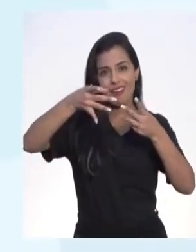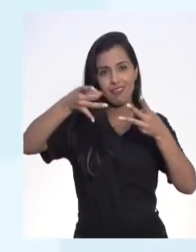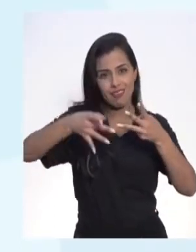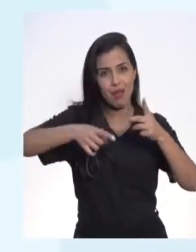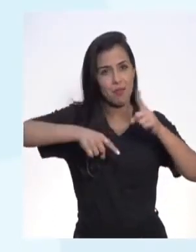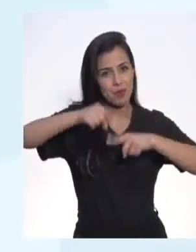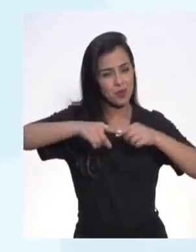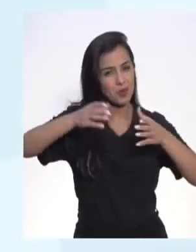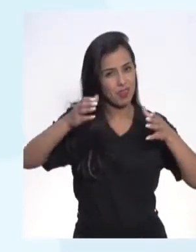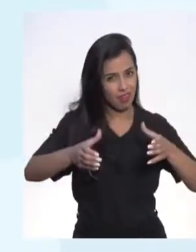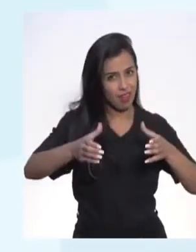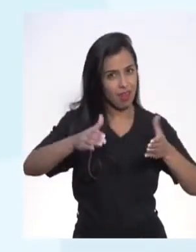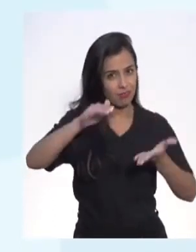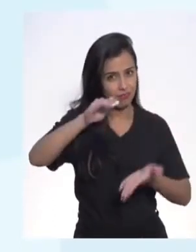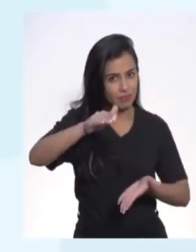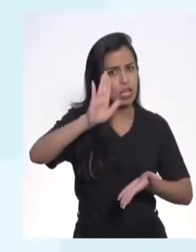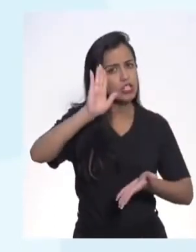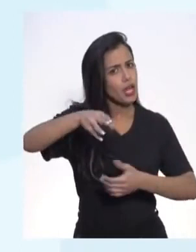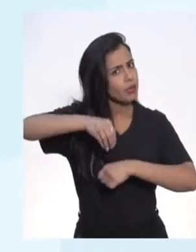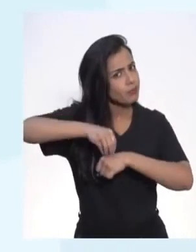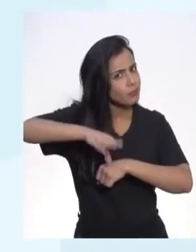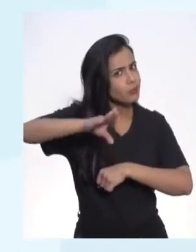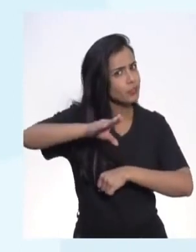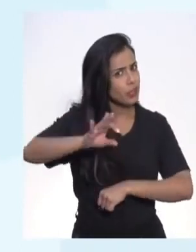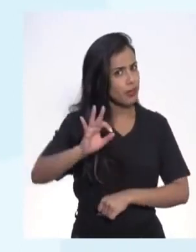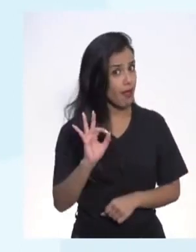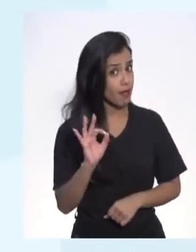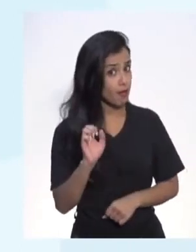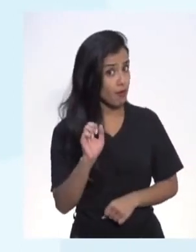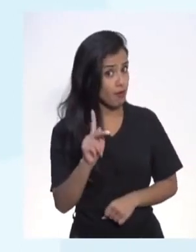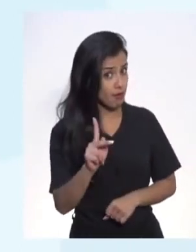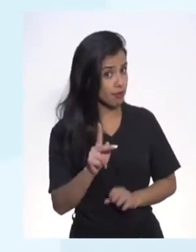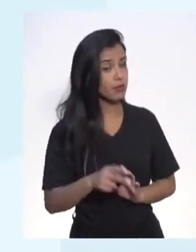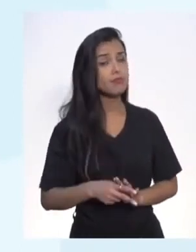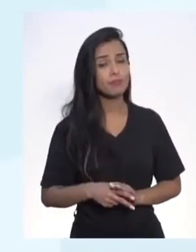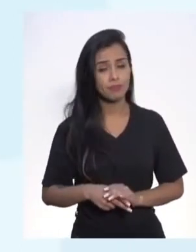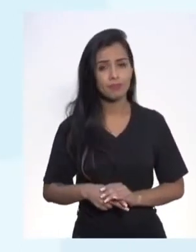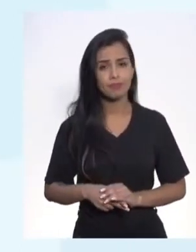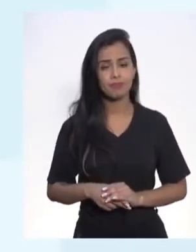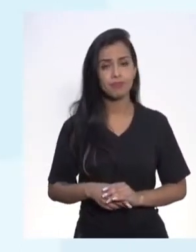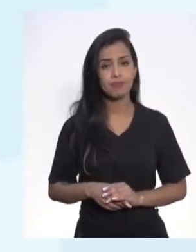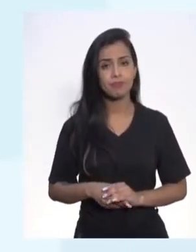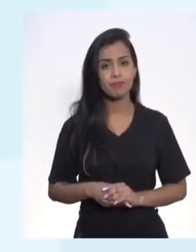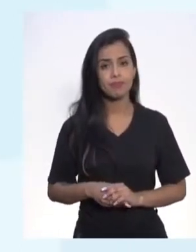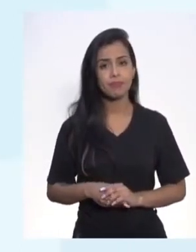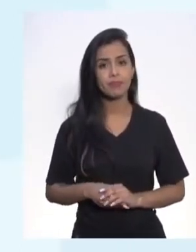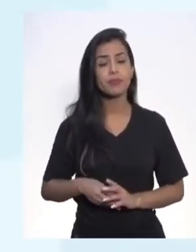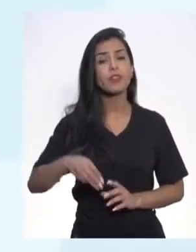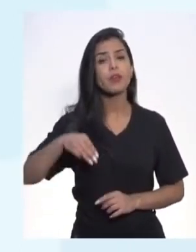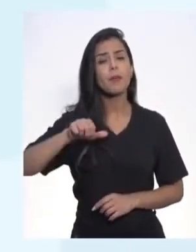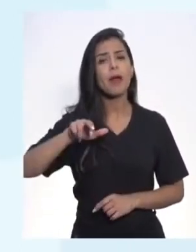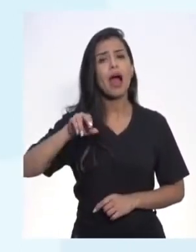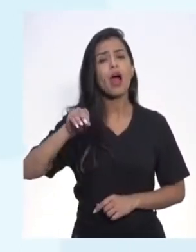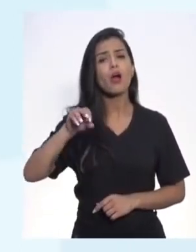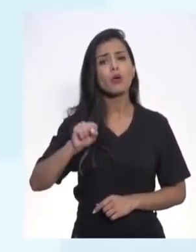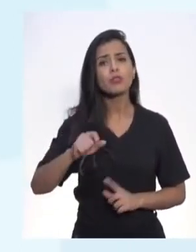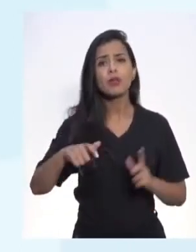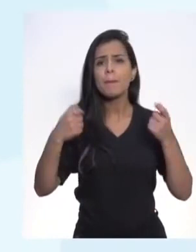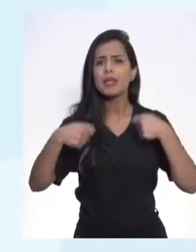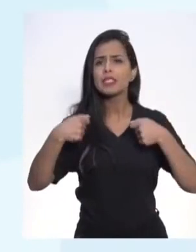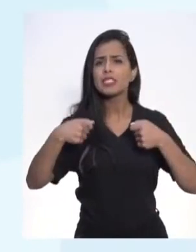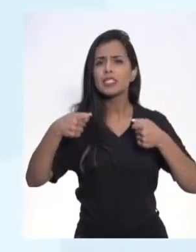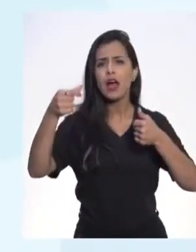2, produto 3. Já dei a dica para você, certo? Legal. Nessas condições, Marcos deve escolher